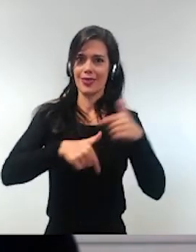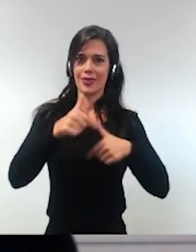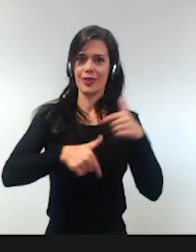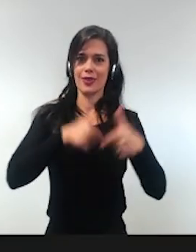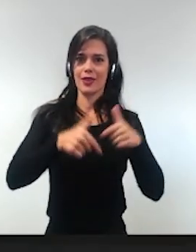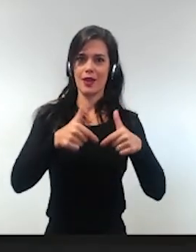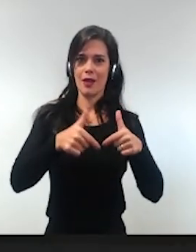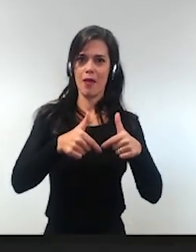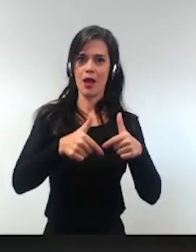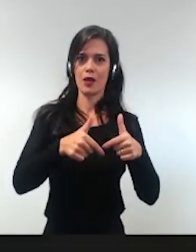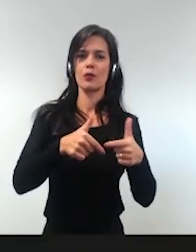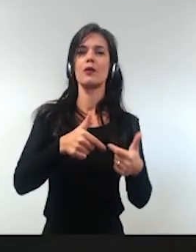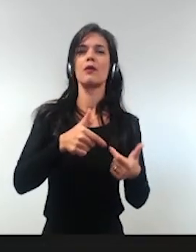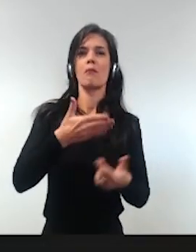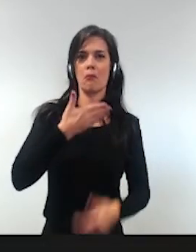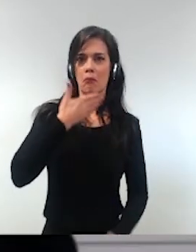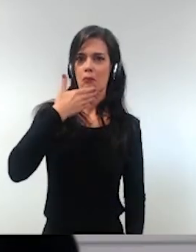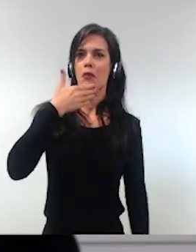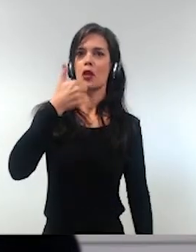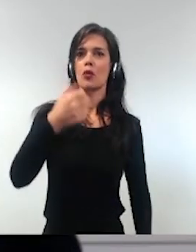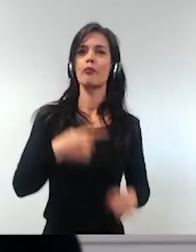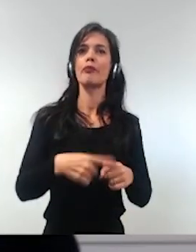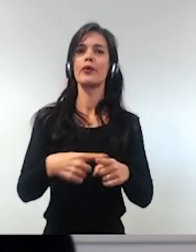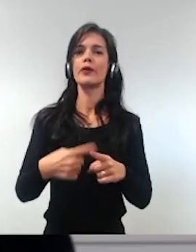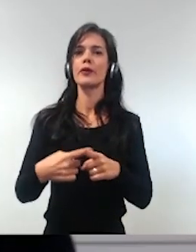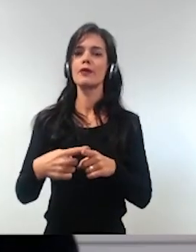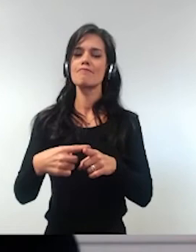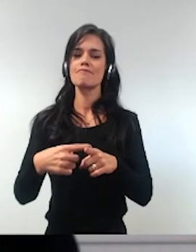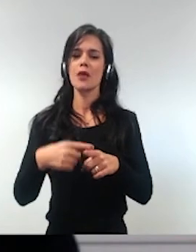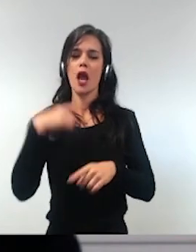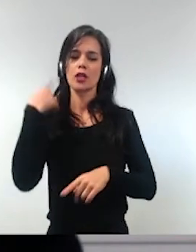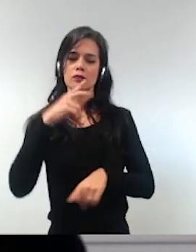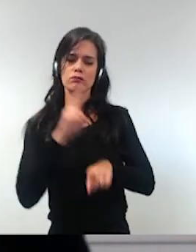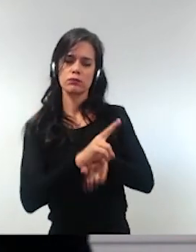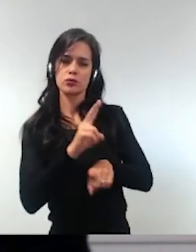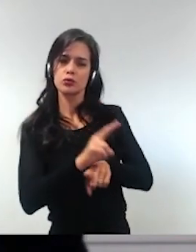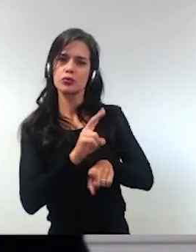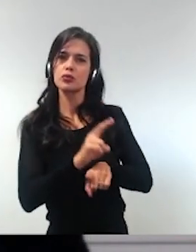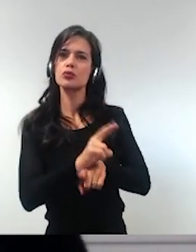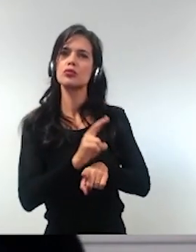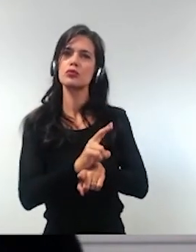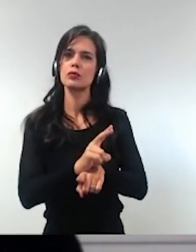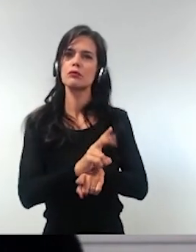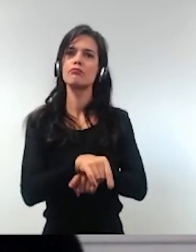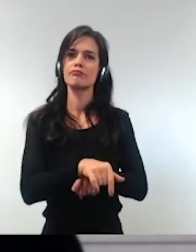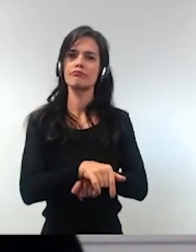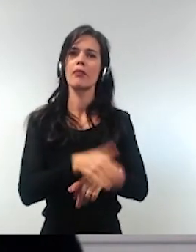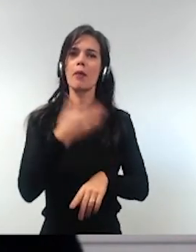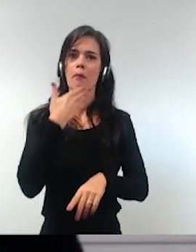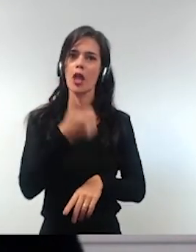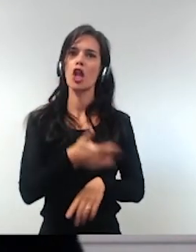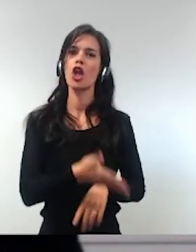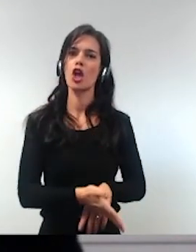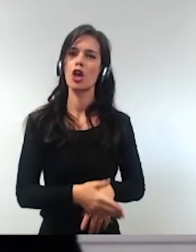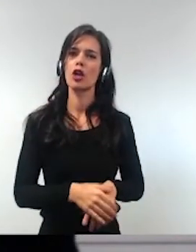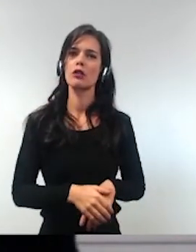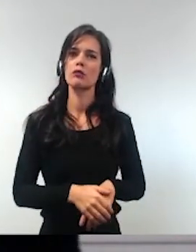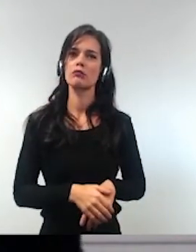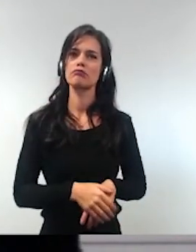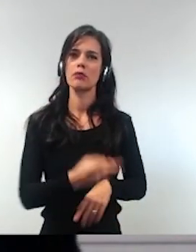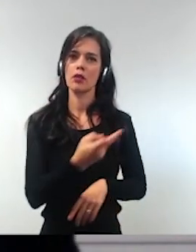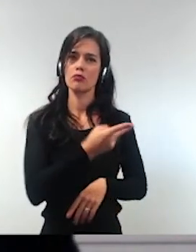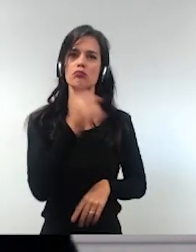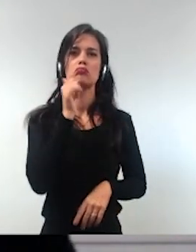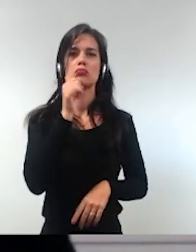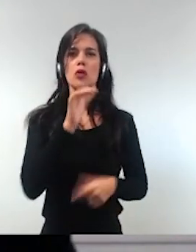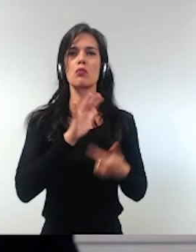dessa fiscalização, dessa preocupação dos advogados, aumentou sensivelmente. A doutora Noemi e a doutora Renata mostraram